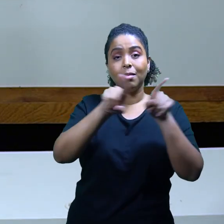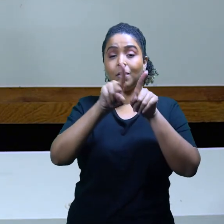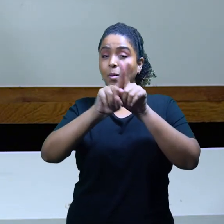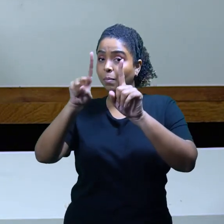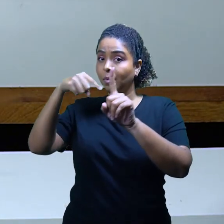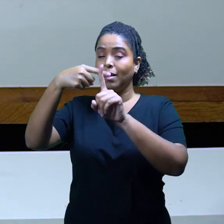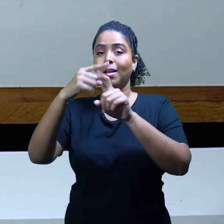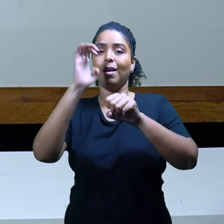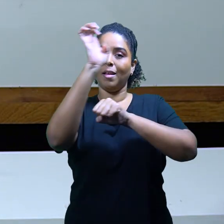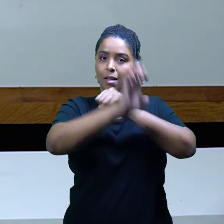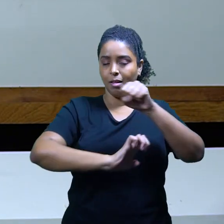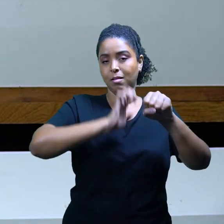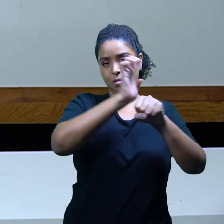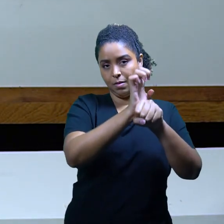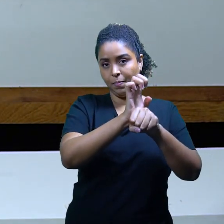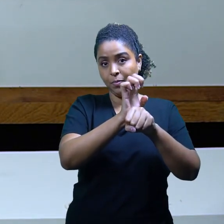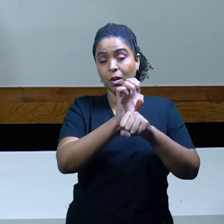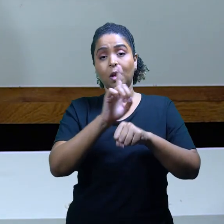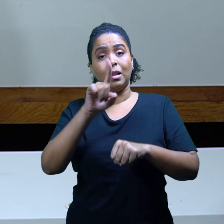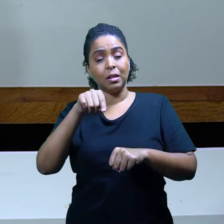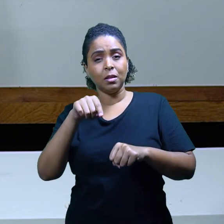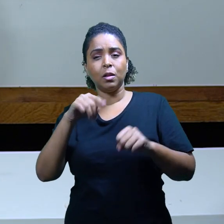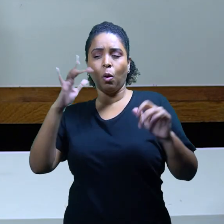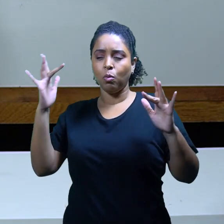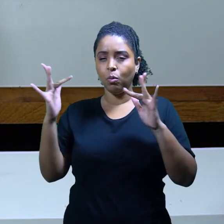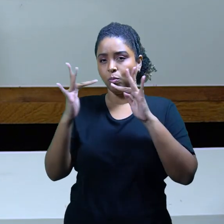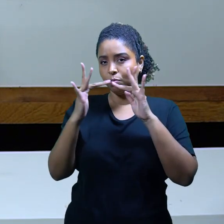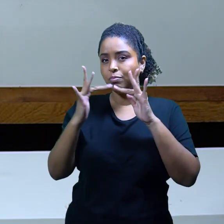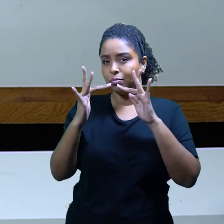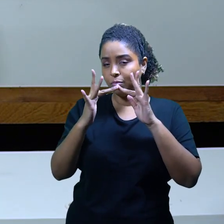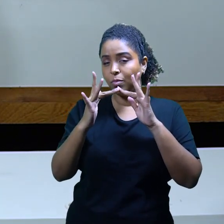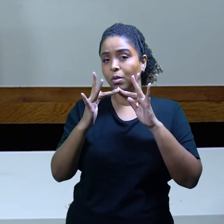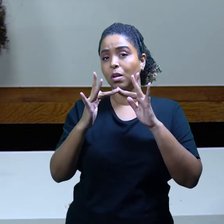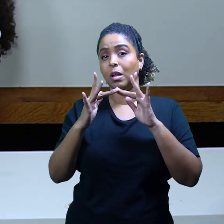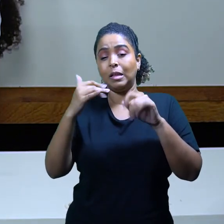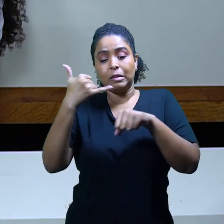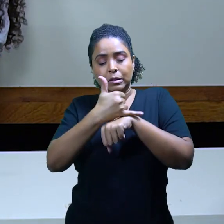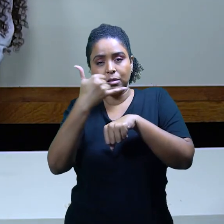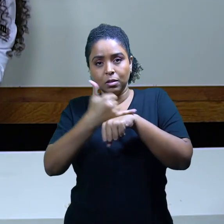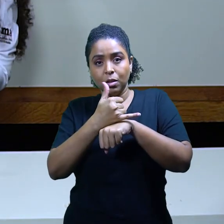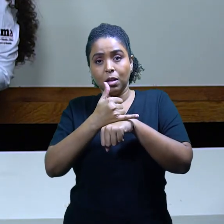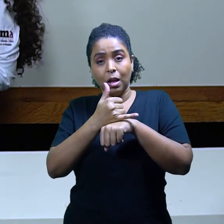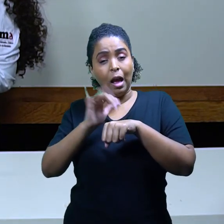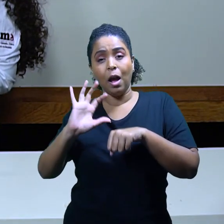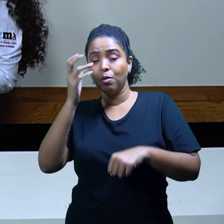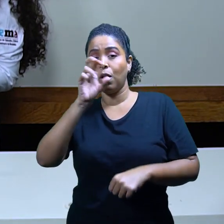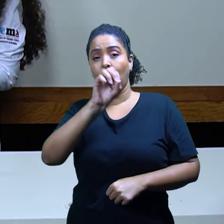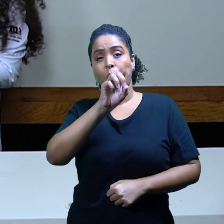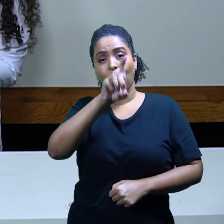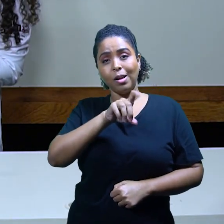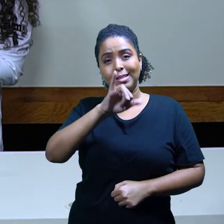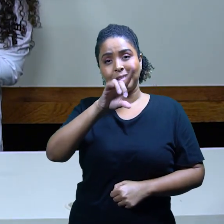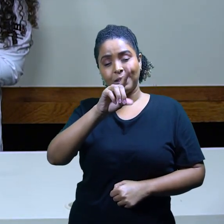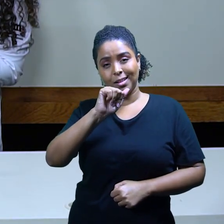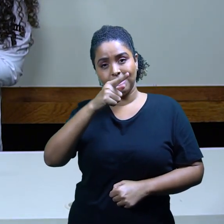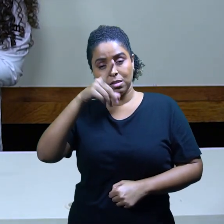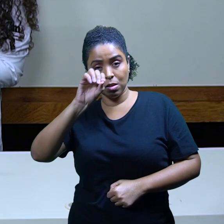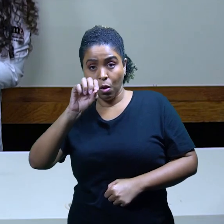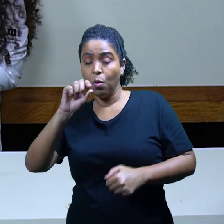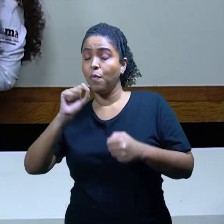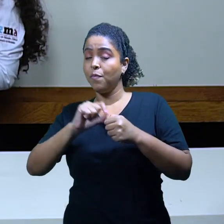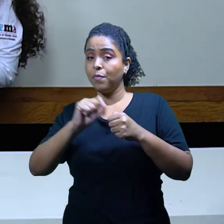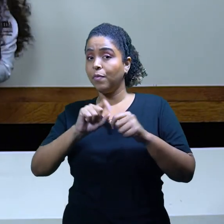elétrons. Então, quando o átomo de ferro ele entra em contato com o oxigênio, ele acaba sofrendo uma oxidação, produzindo o óxido de ferro